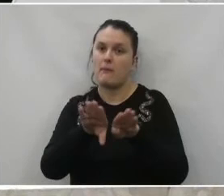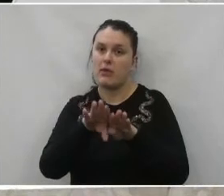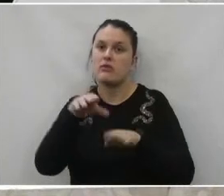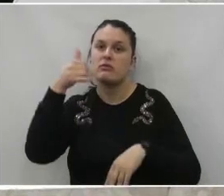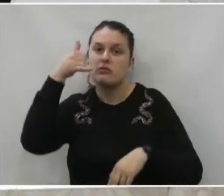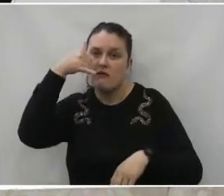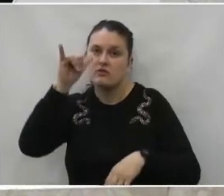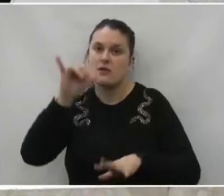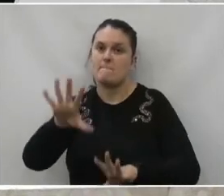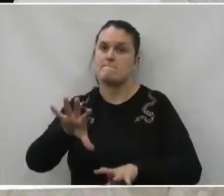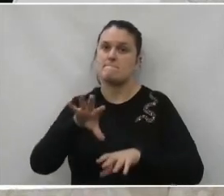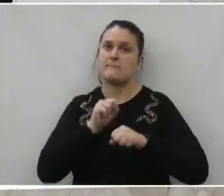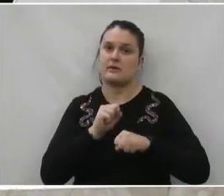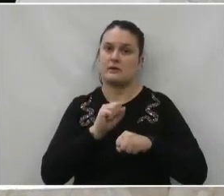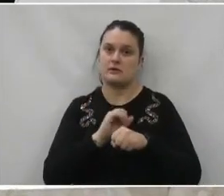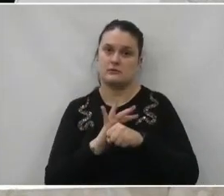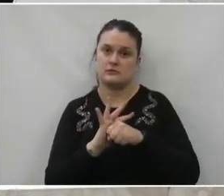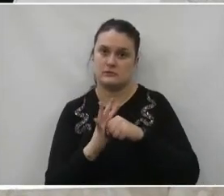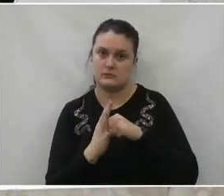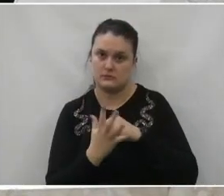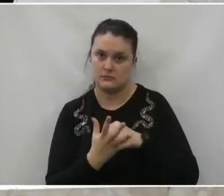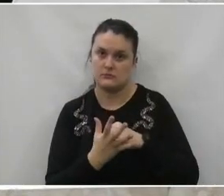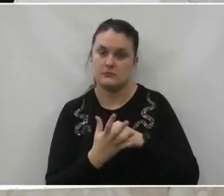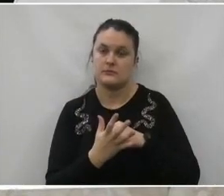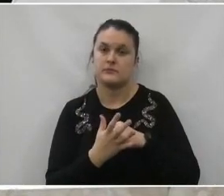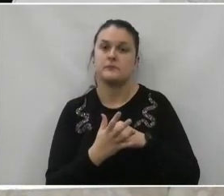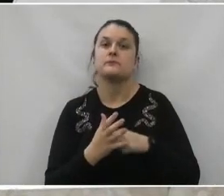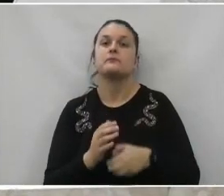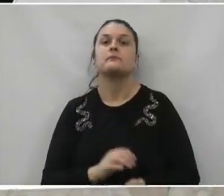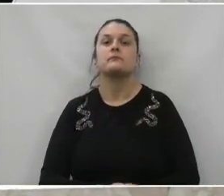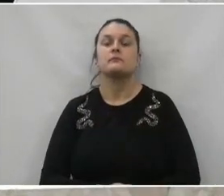novo coronavírus, Covid-19,